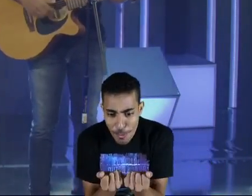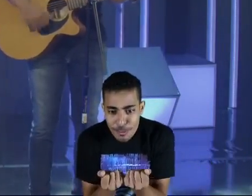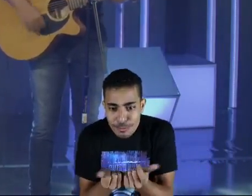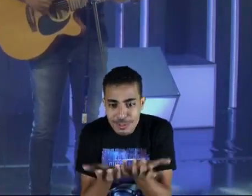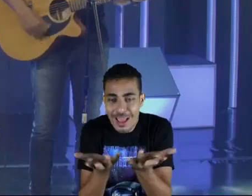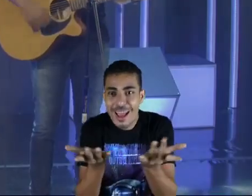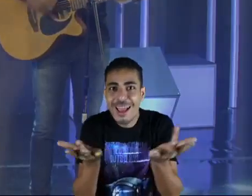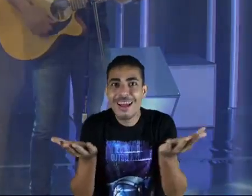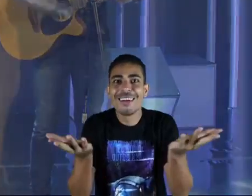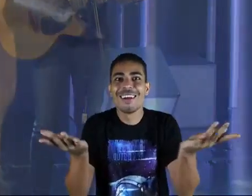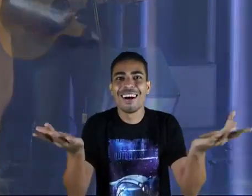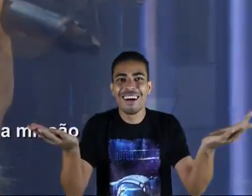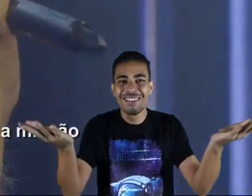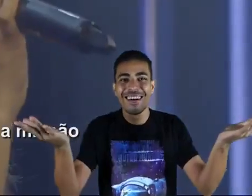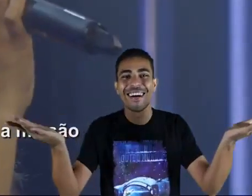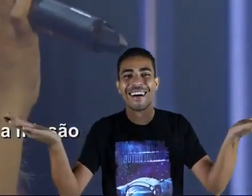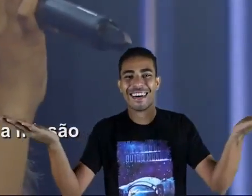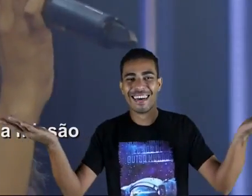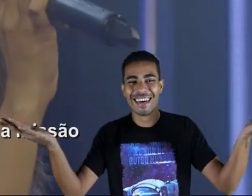mundo devemos